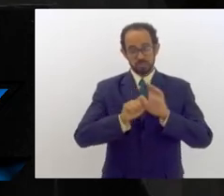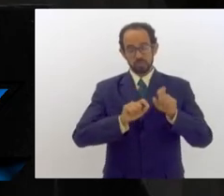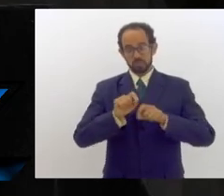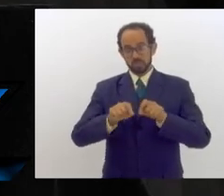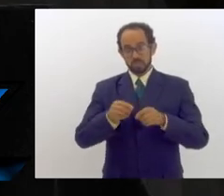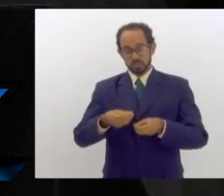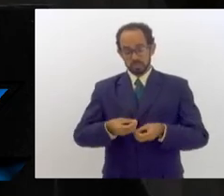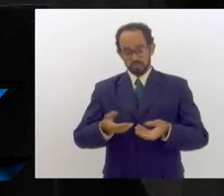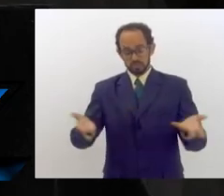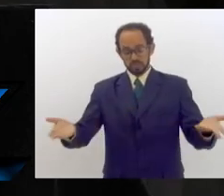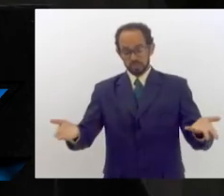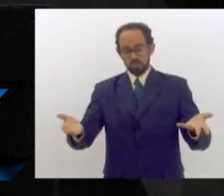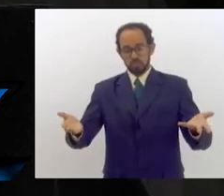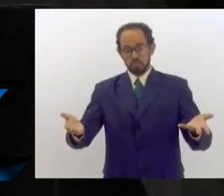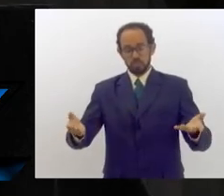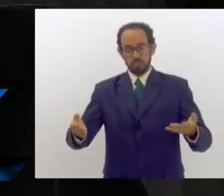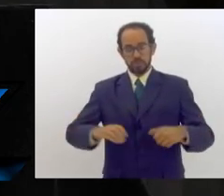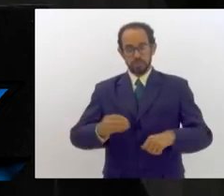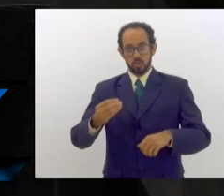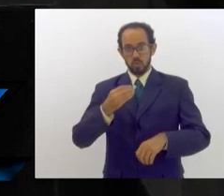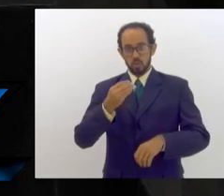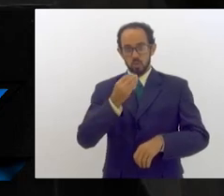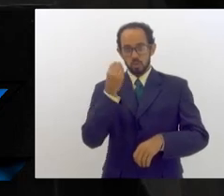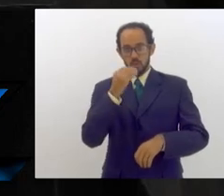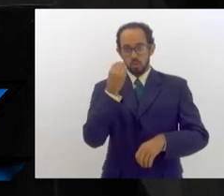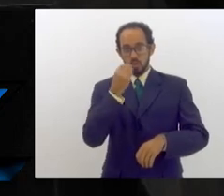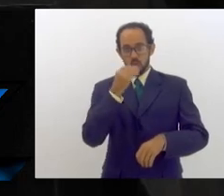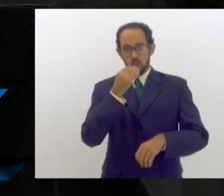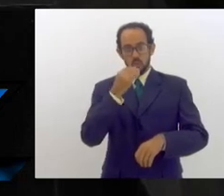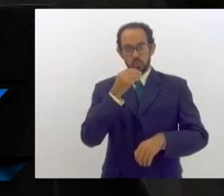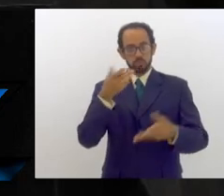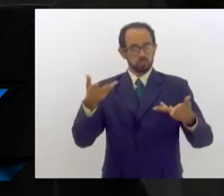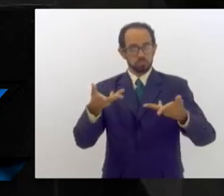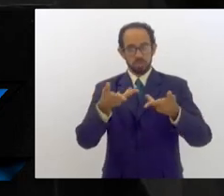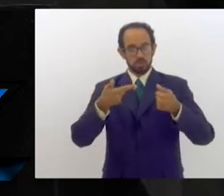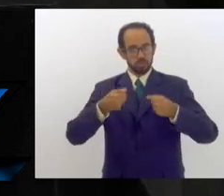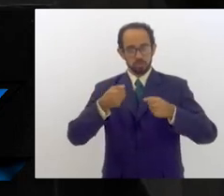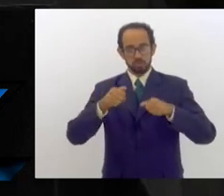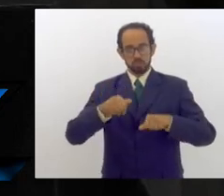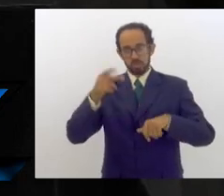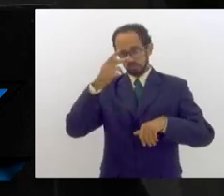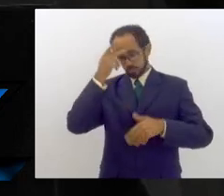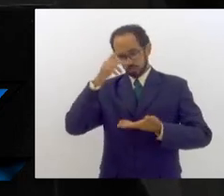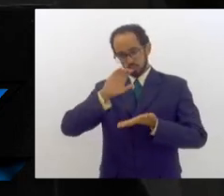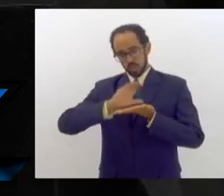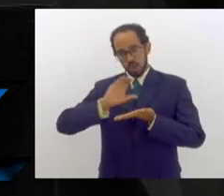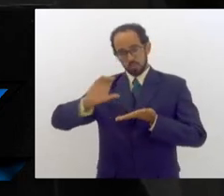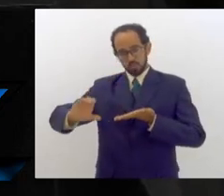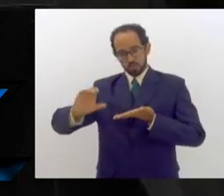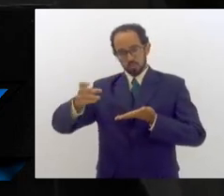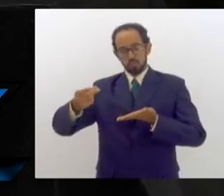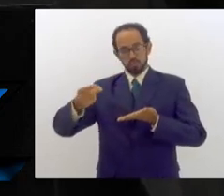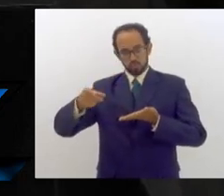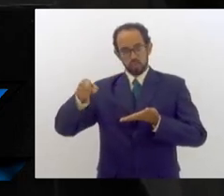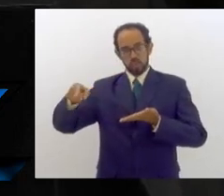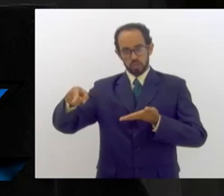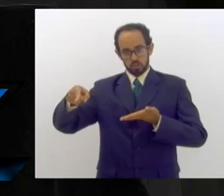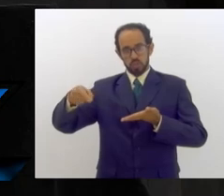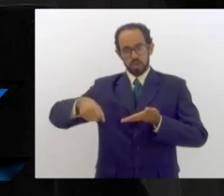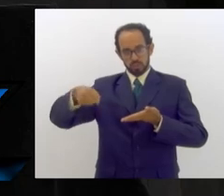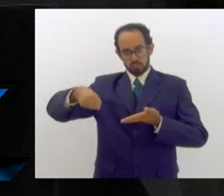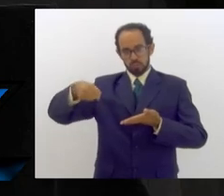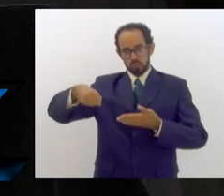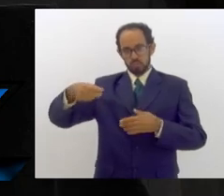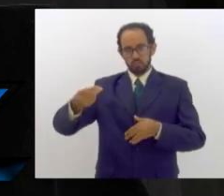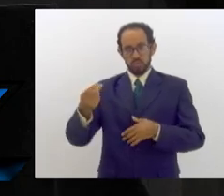dividendos estratosféricos para aqueles que aplicam os seus dinheiros nas bolsas